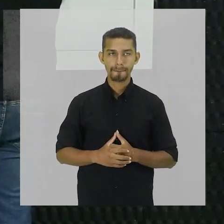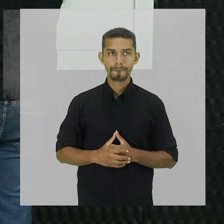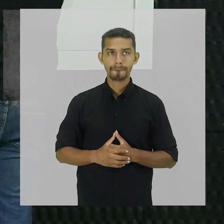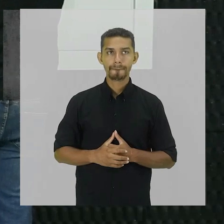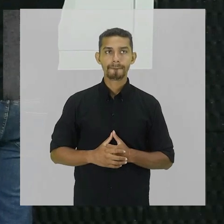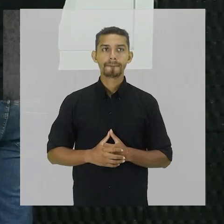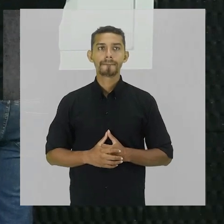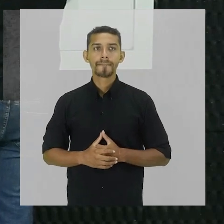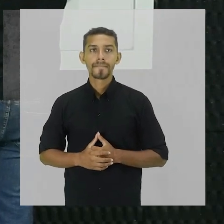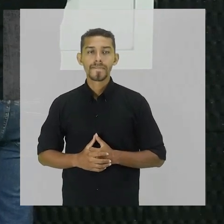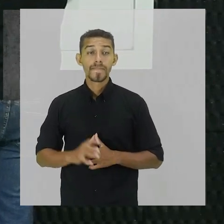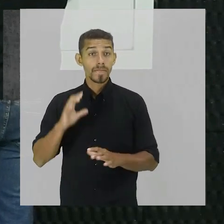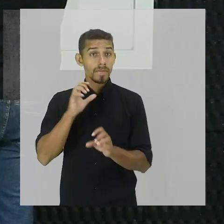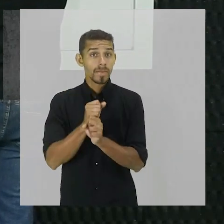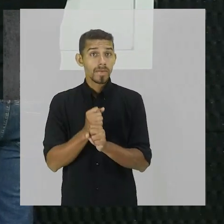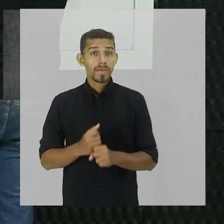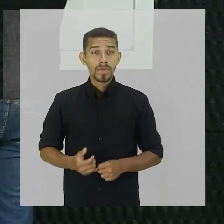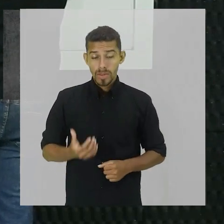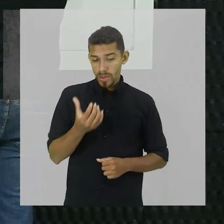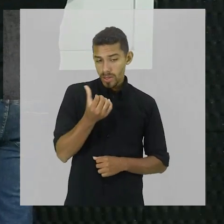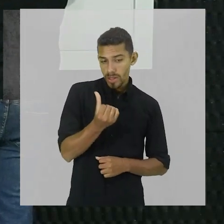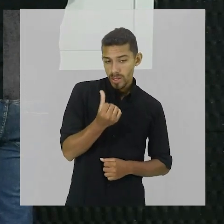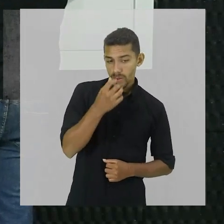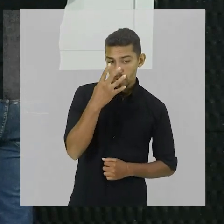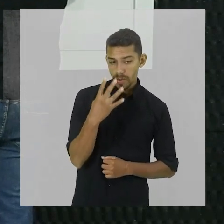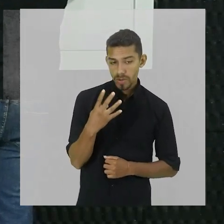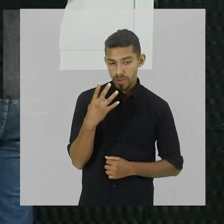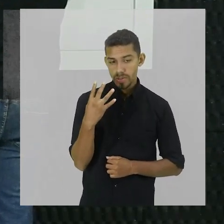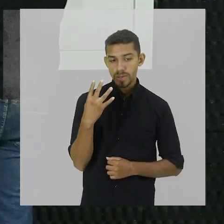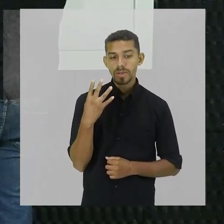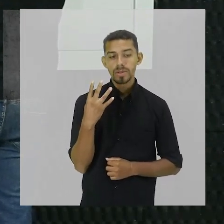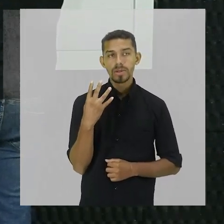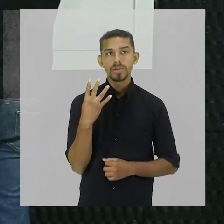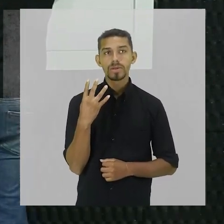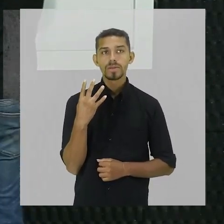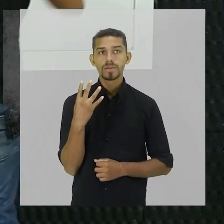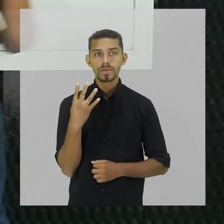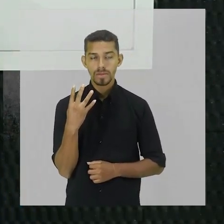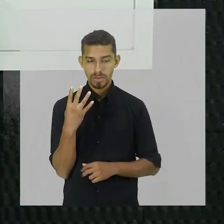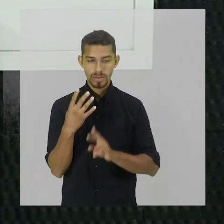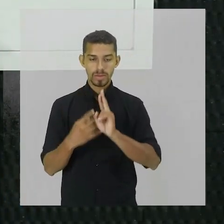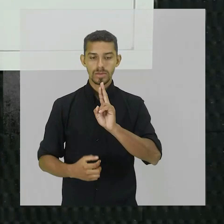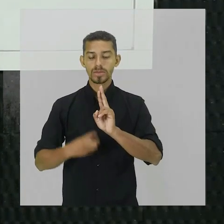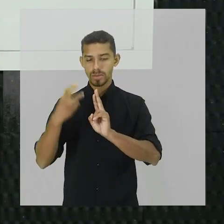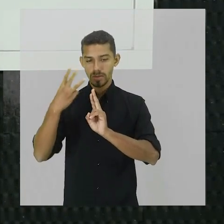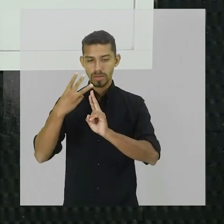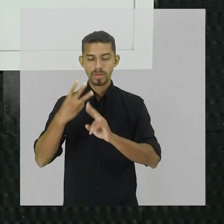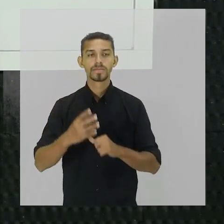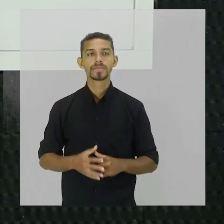Então, você vai ter 64 Rzinho ao cubo.